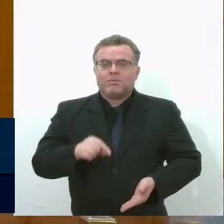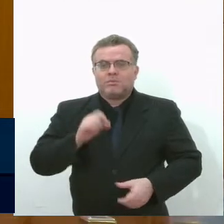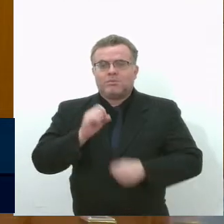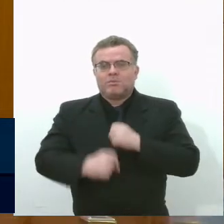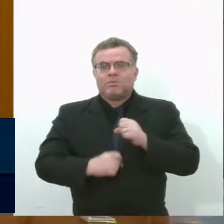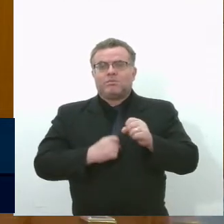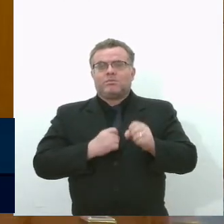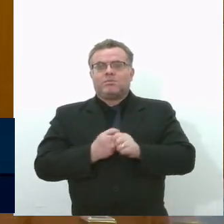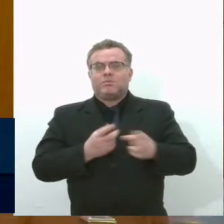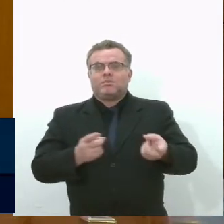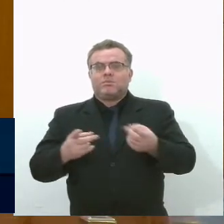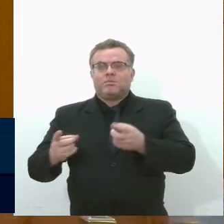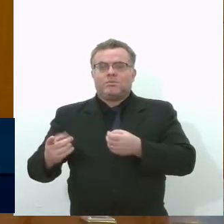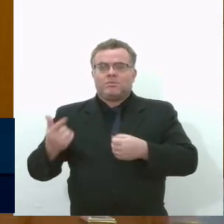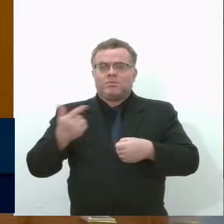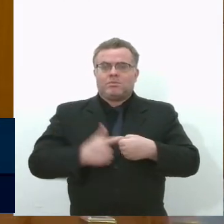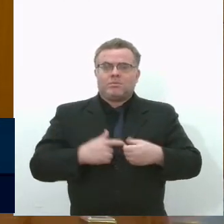em Sergipe aumentaram